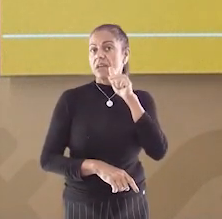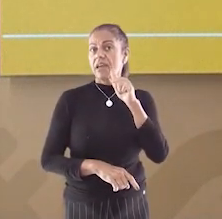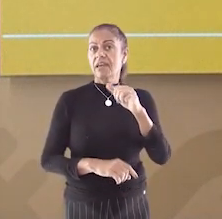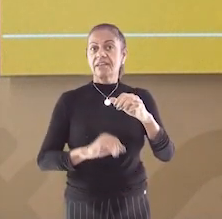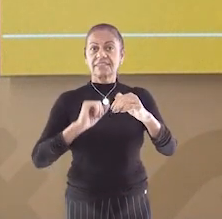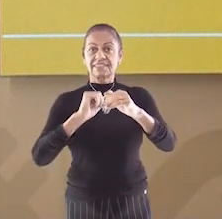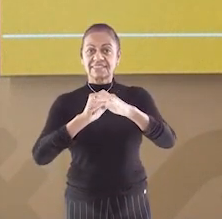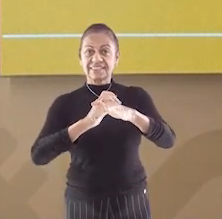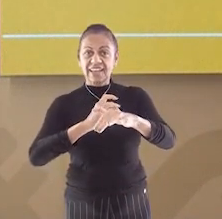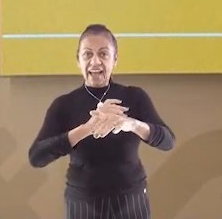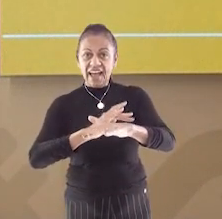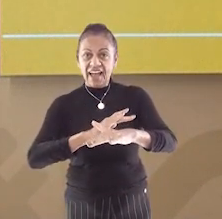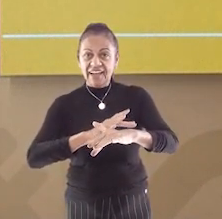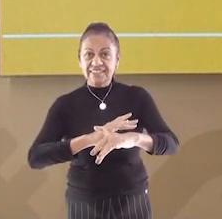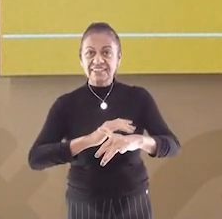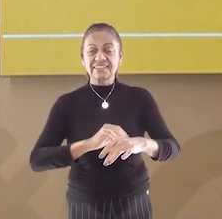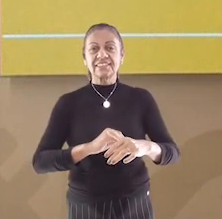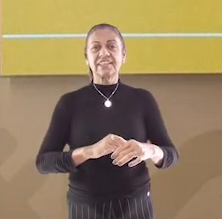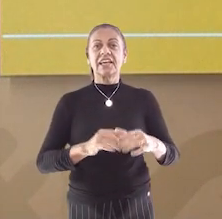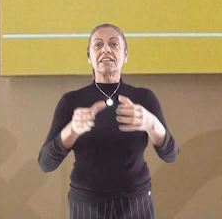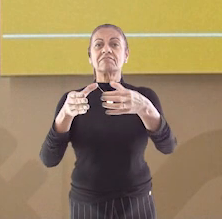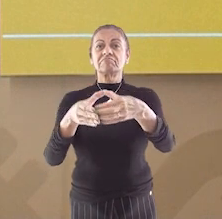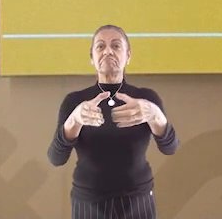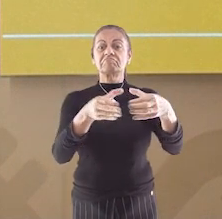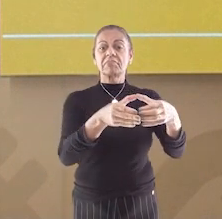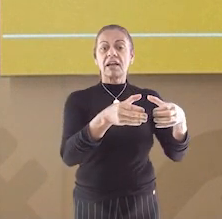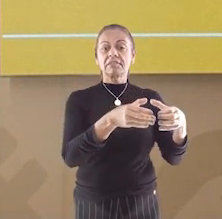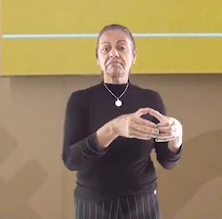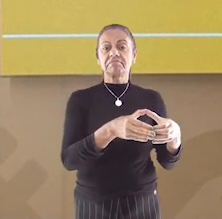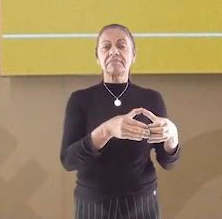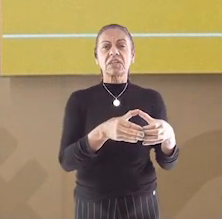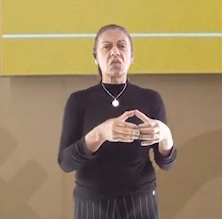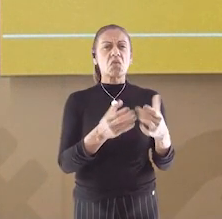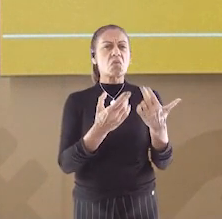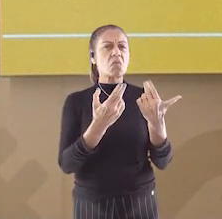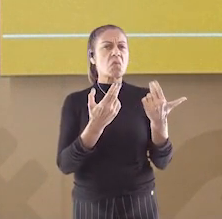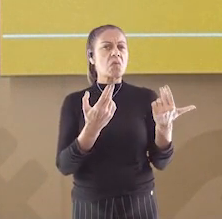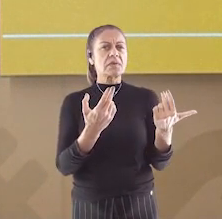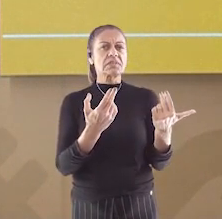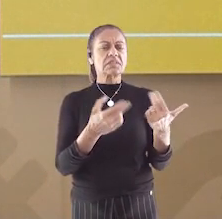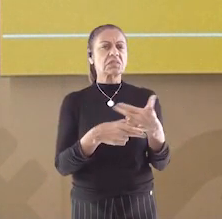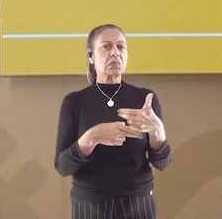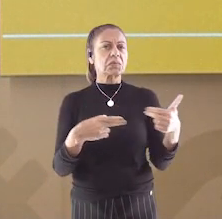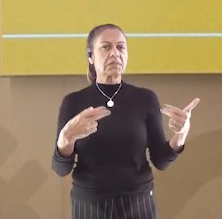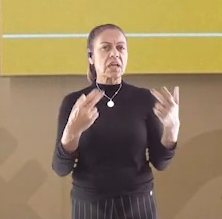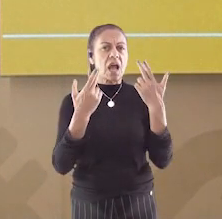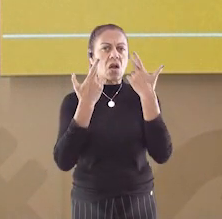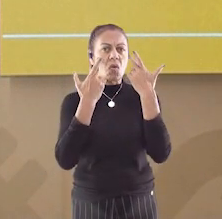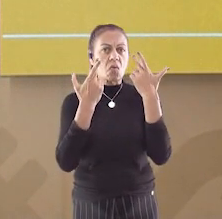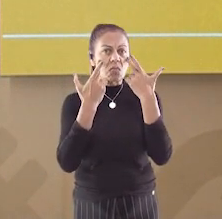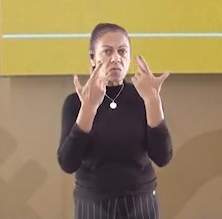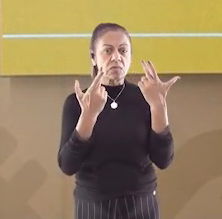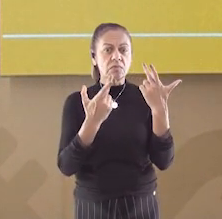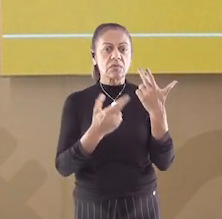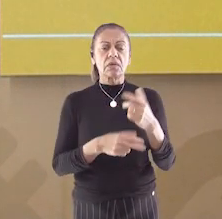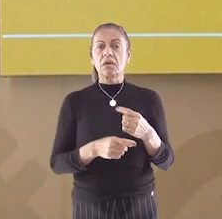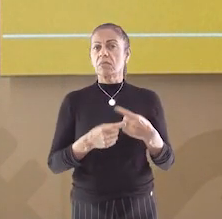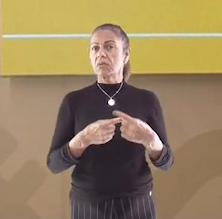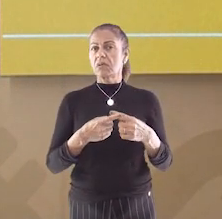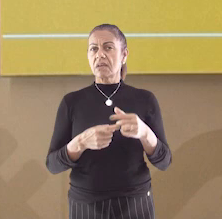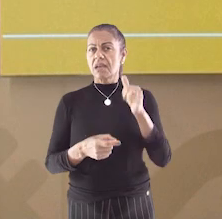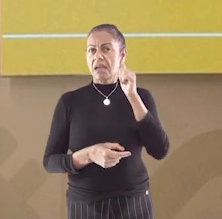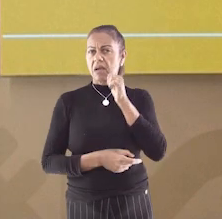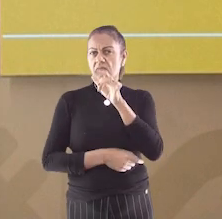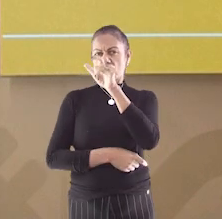cidade, ok? E bairro. Todas essas coisas são coisas comuns. Não existe, por exemplo, apenas